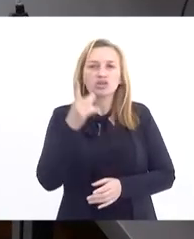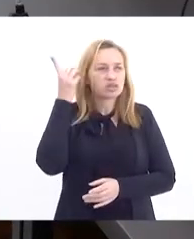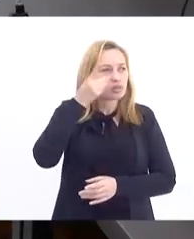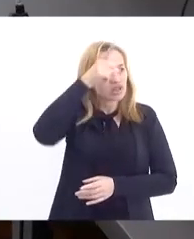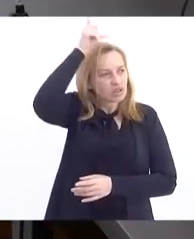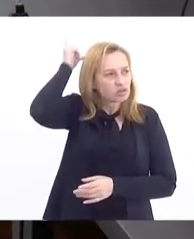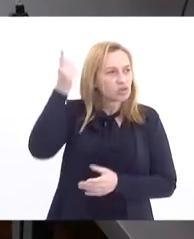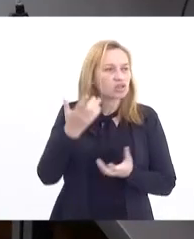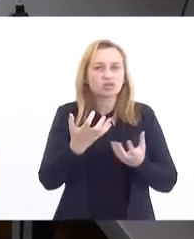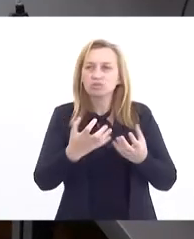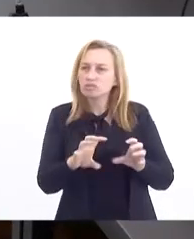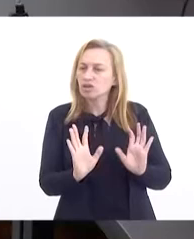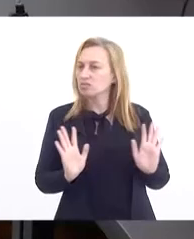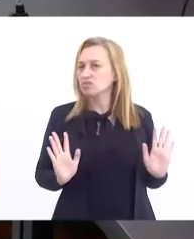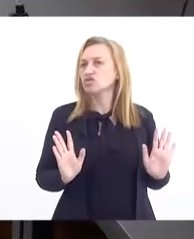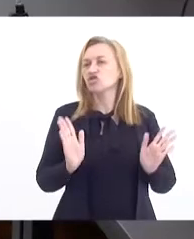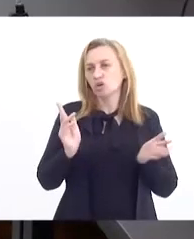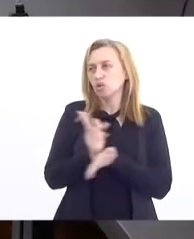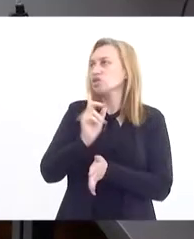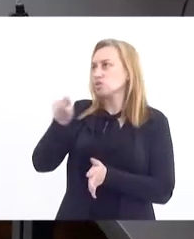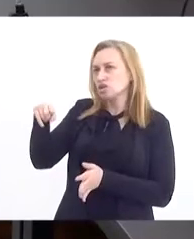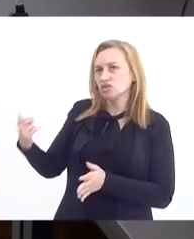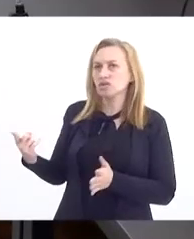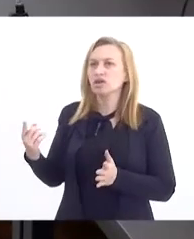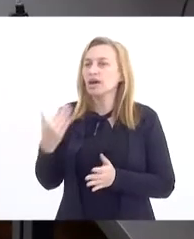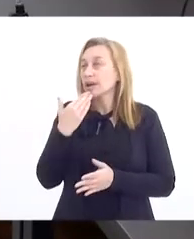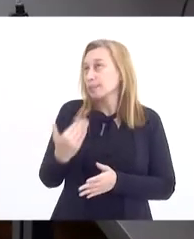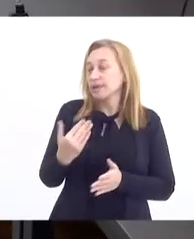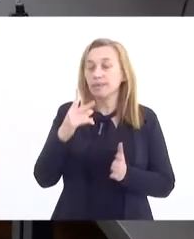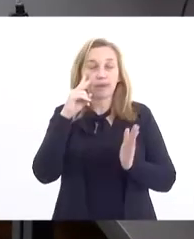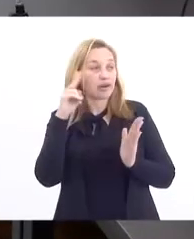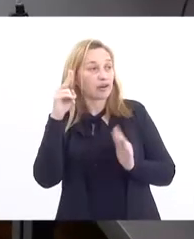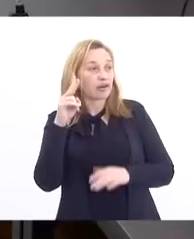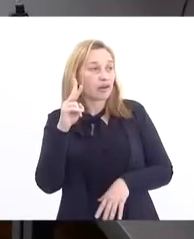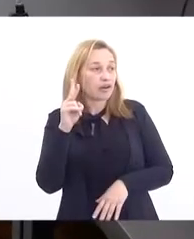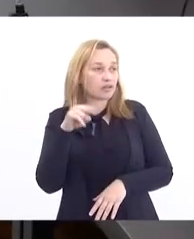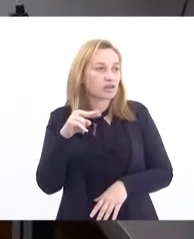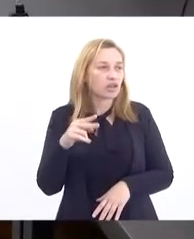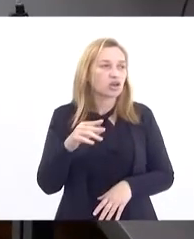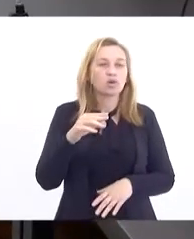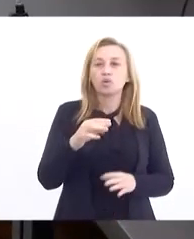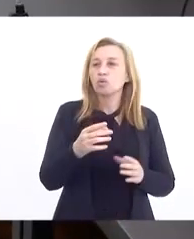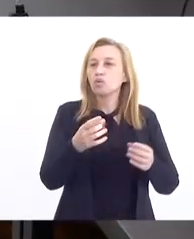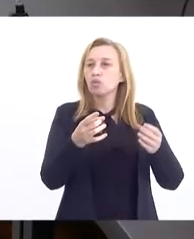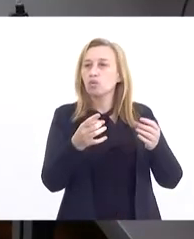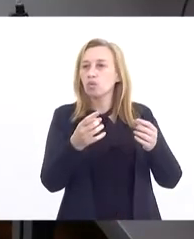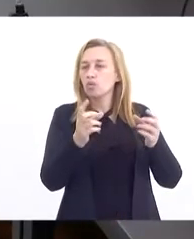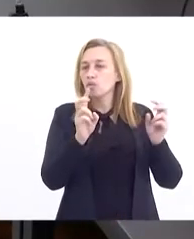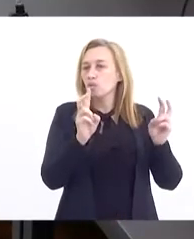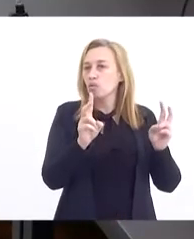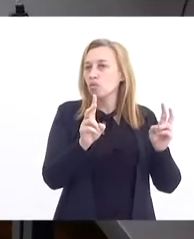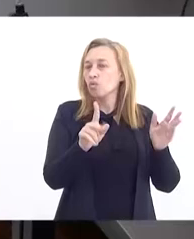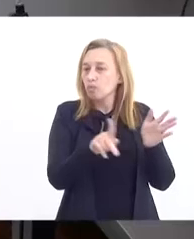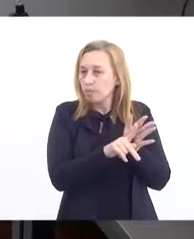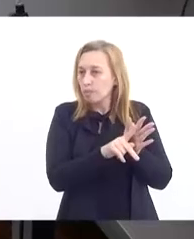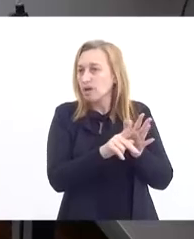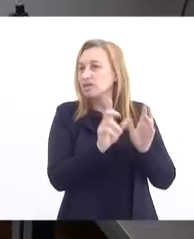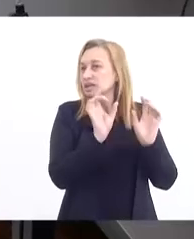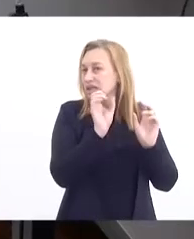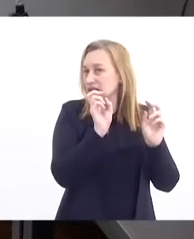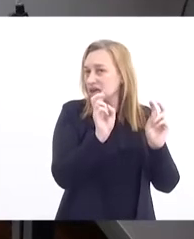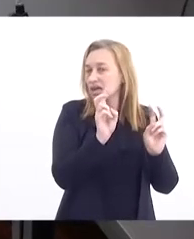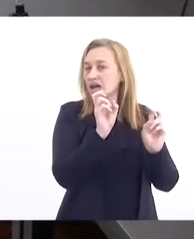ficasse para a reunião, isso já aconteceu outras vezes. Ah, eu quero pedir vista ao item tal, eu não vou ficar. Ok, a gente consegue.